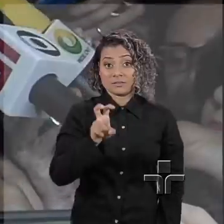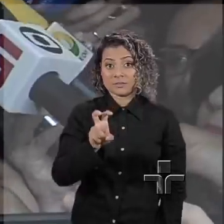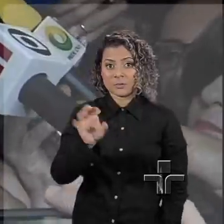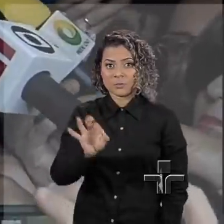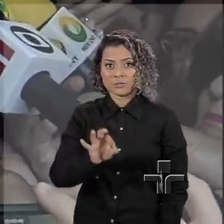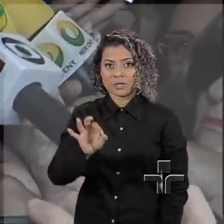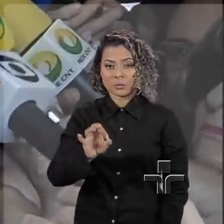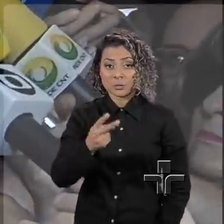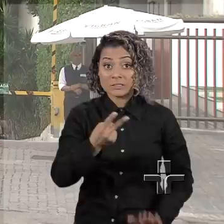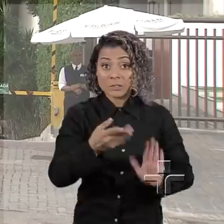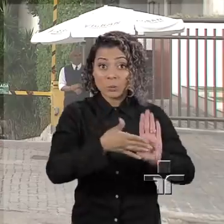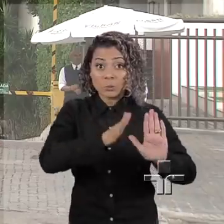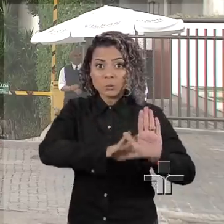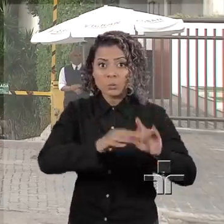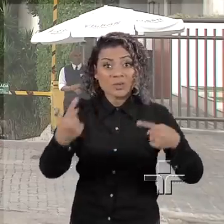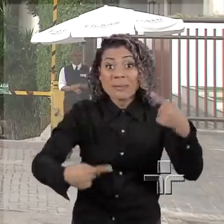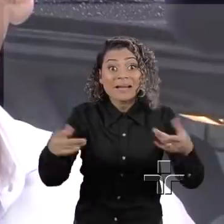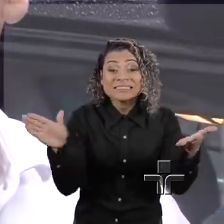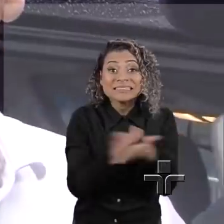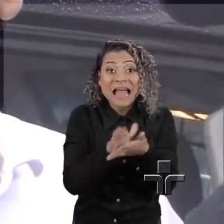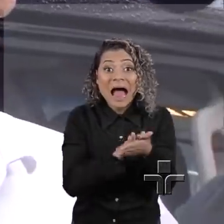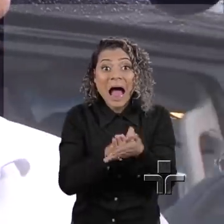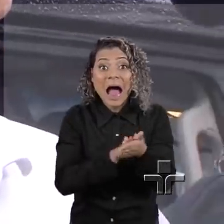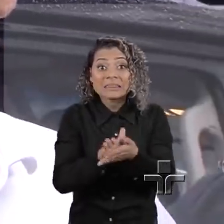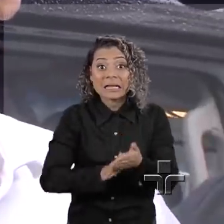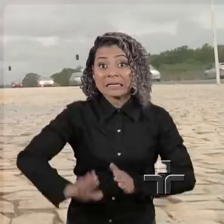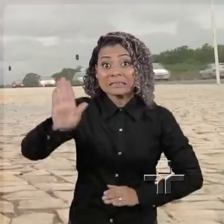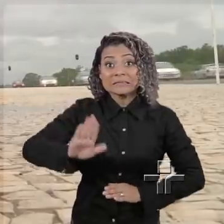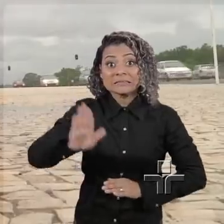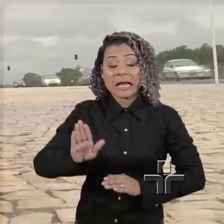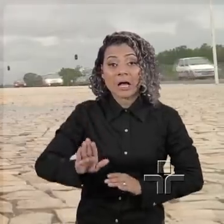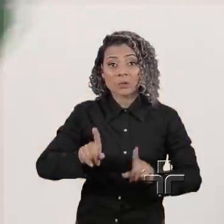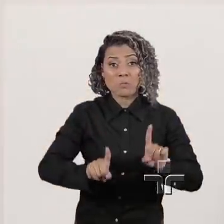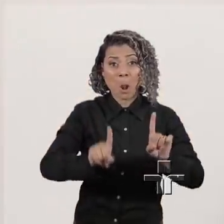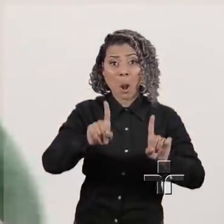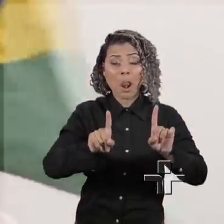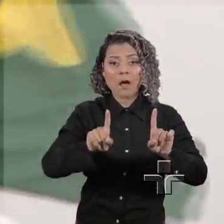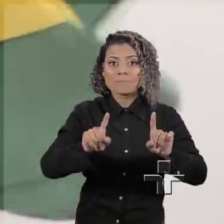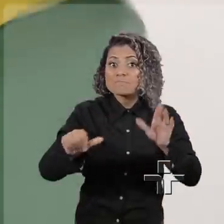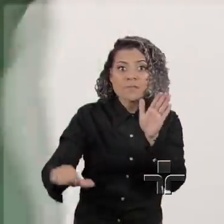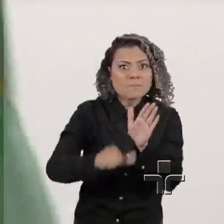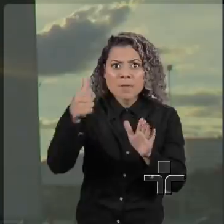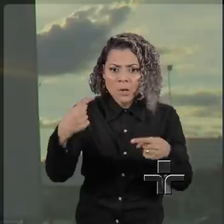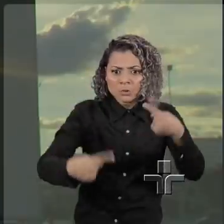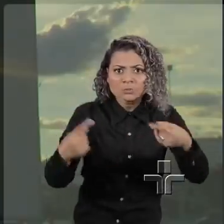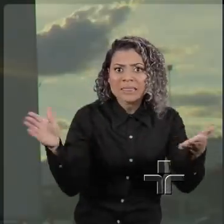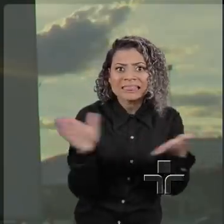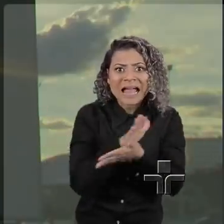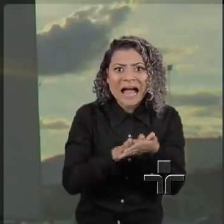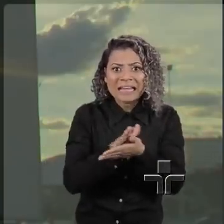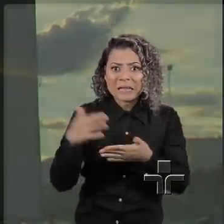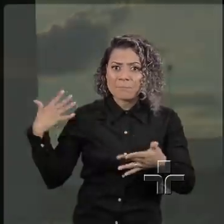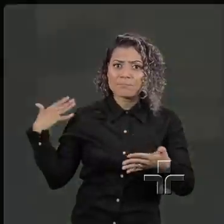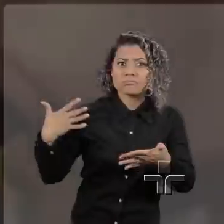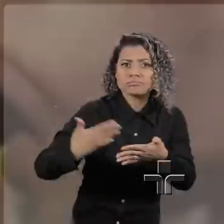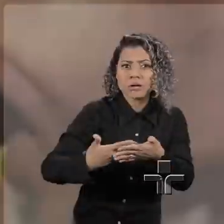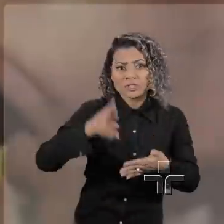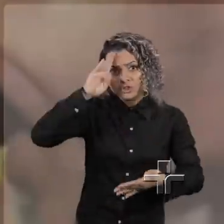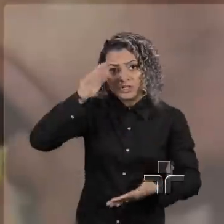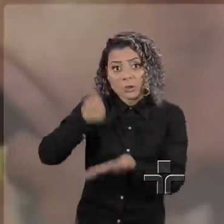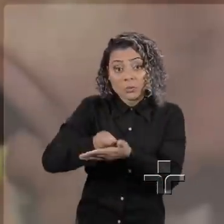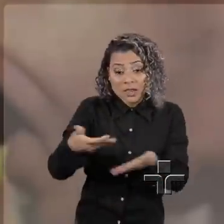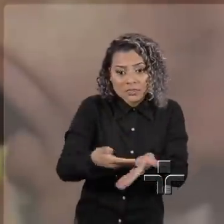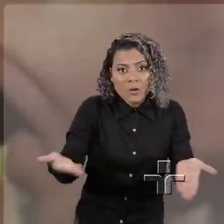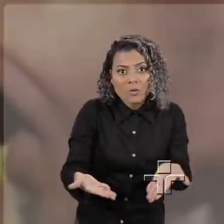Um segundo turno sem debate entre os 2 finalistas pela primeira vez desde a redemocratização do país. Eu